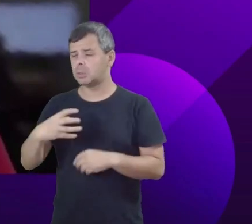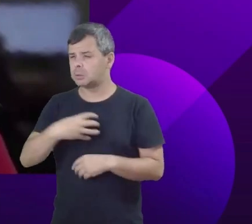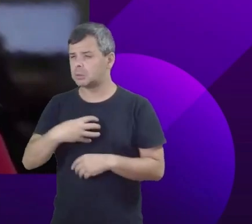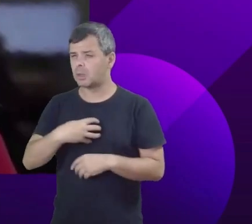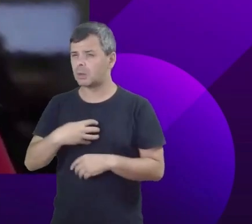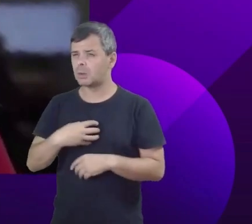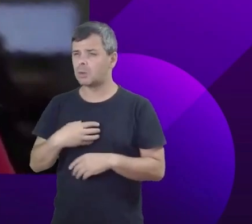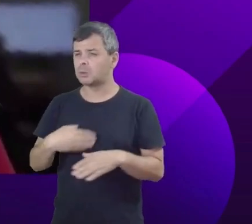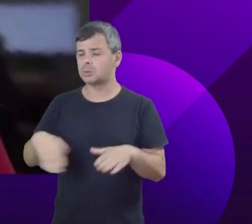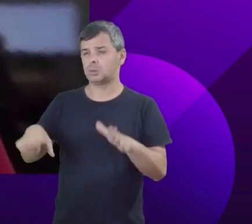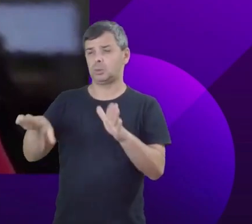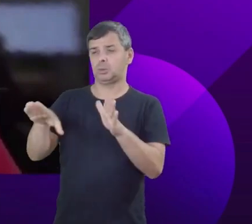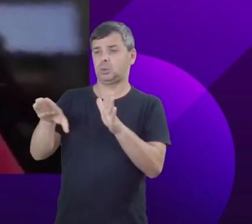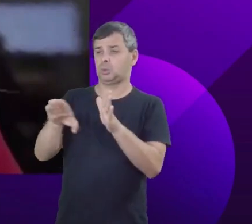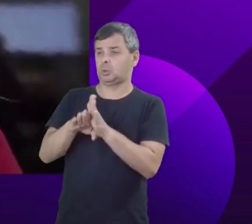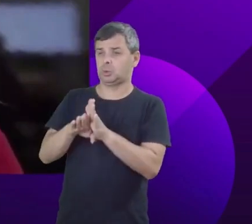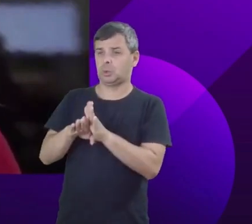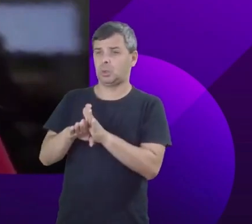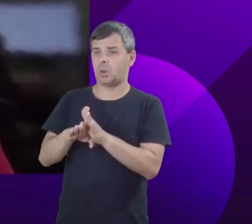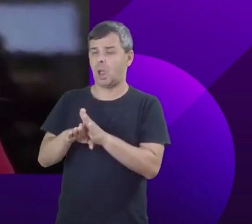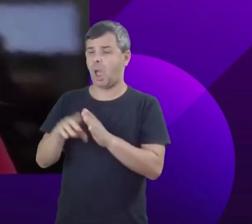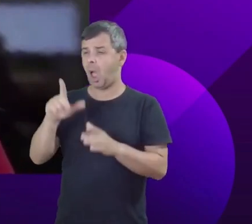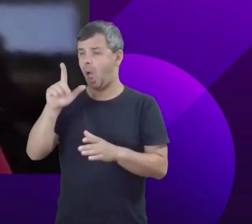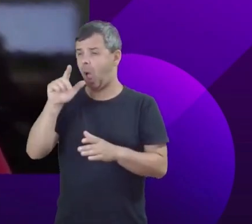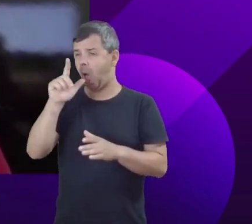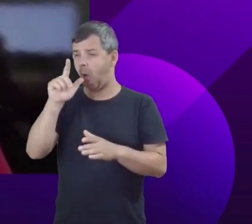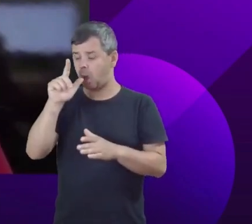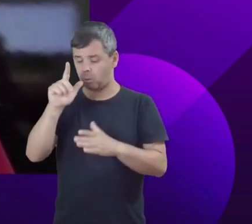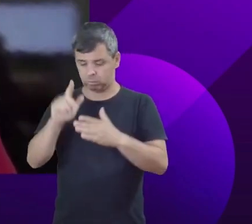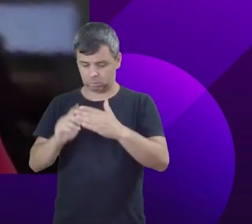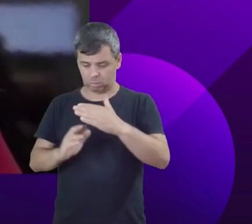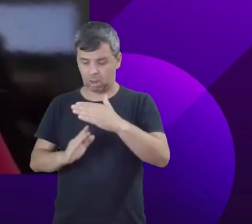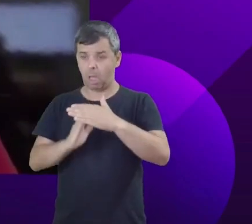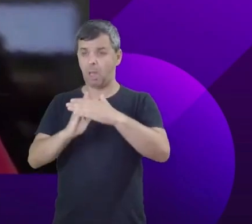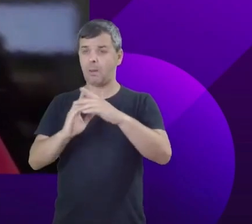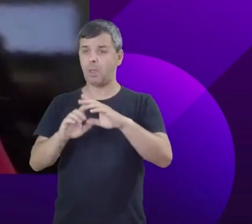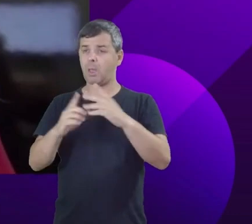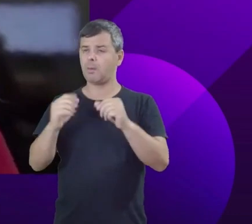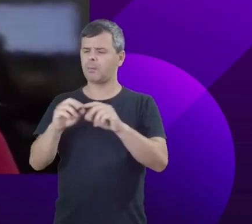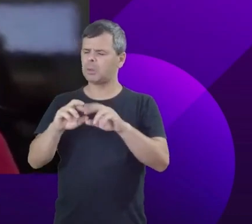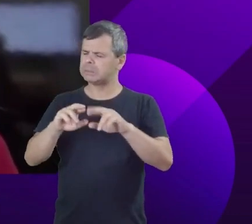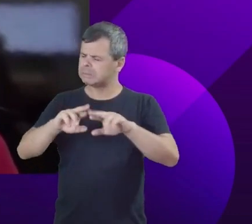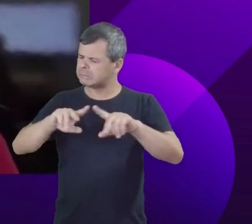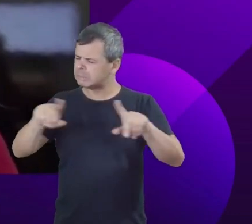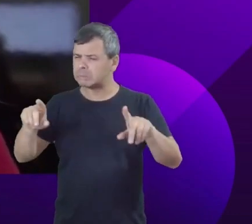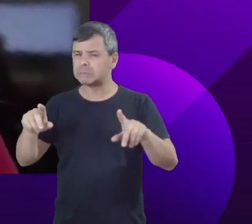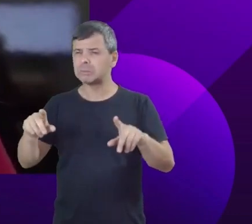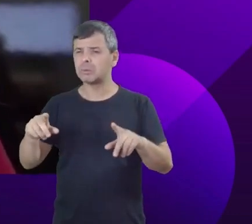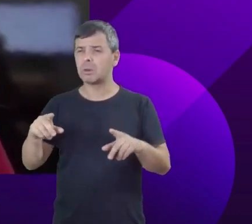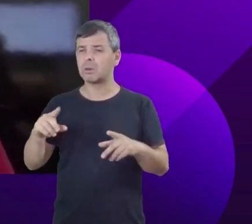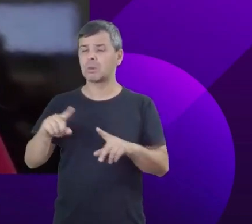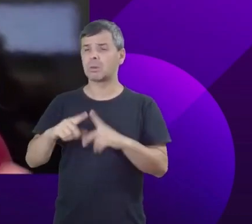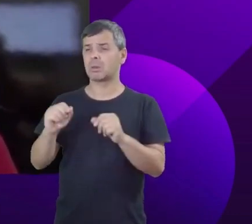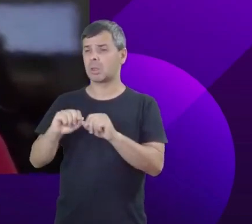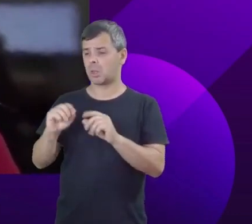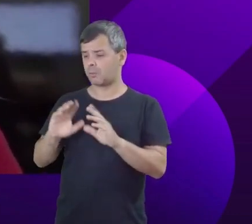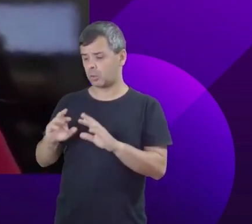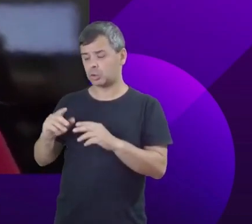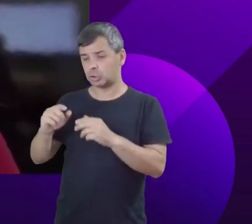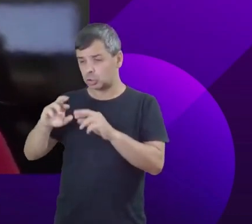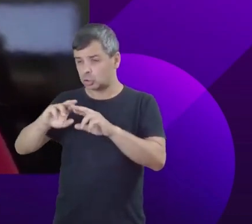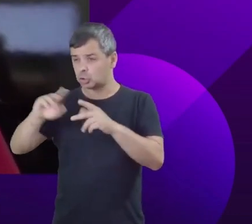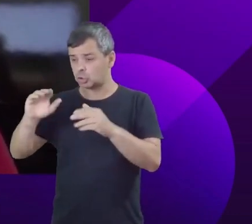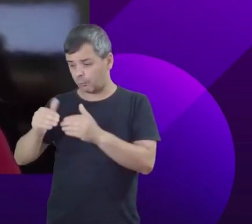tinha chegado água naquele local, enfim, por uma série de fatores, né, tanto fatores